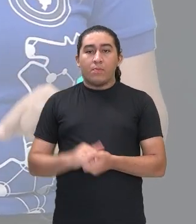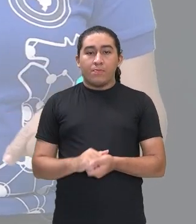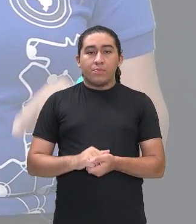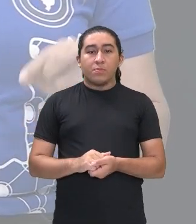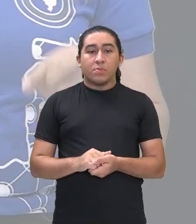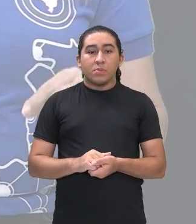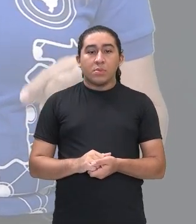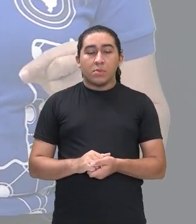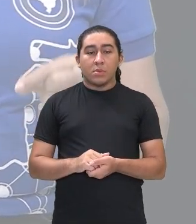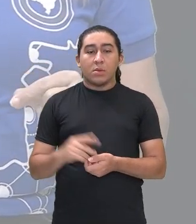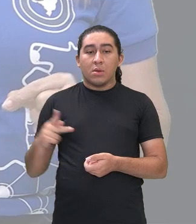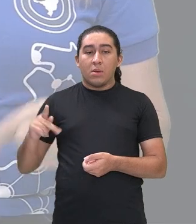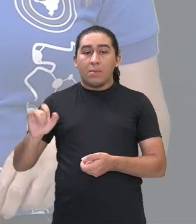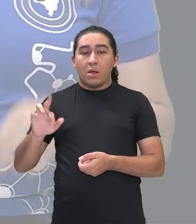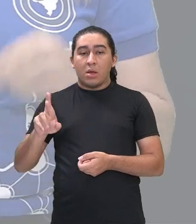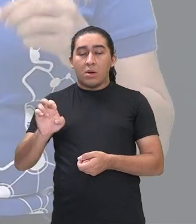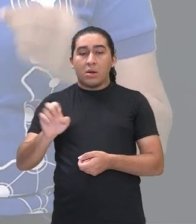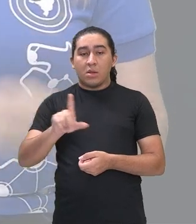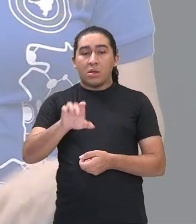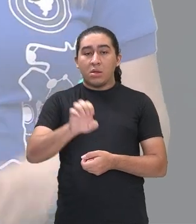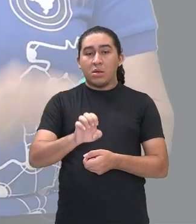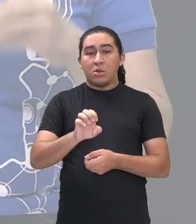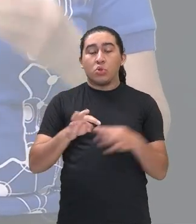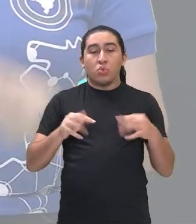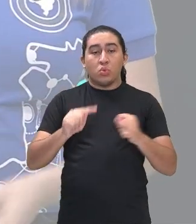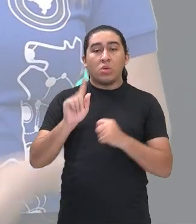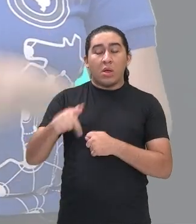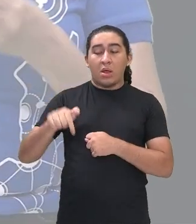para ele tudo era